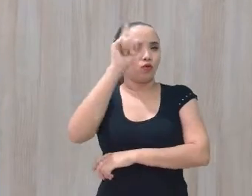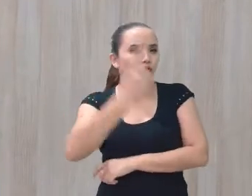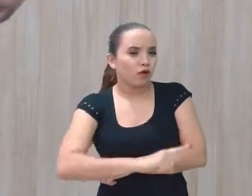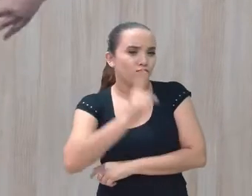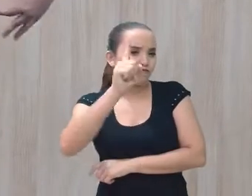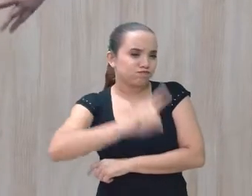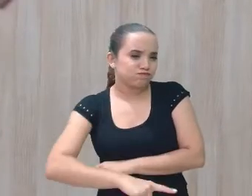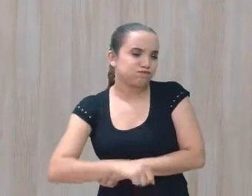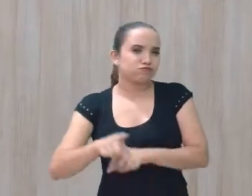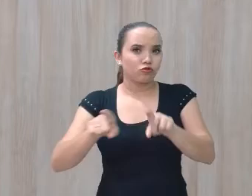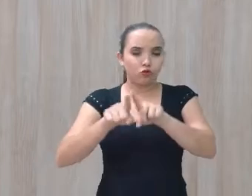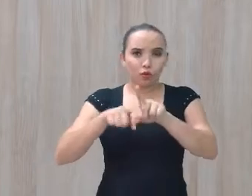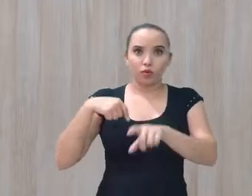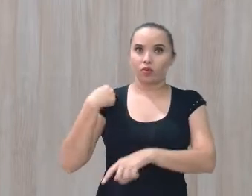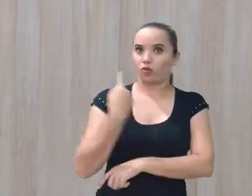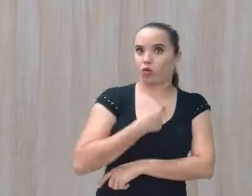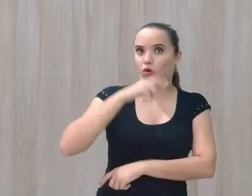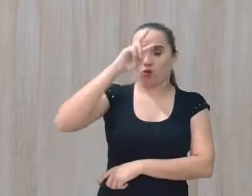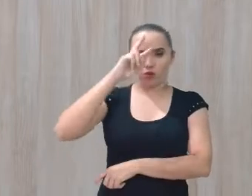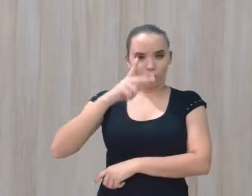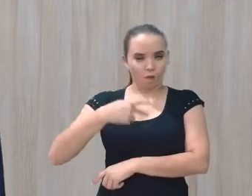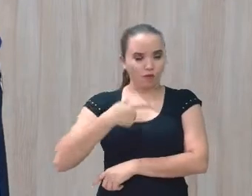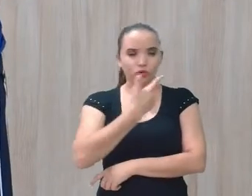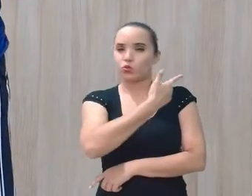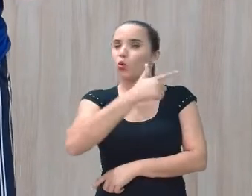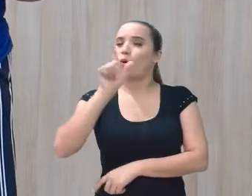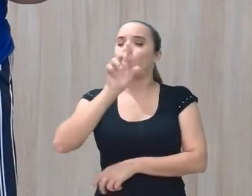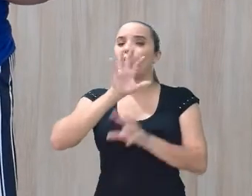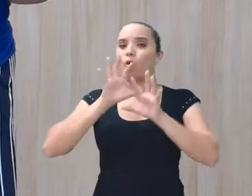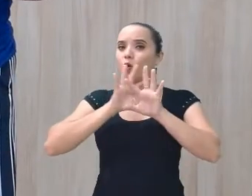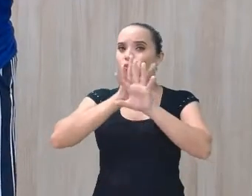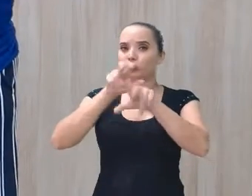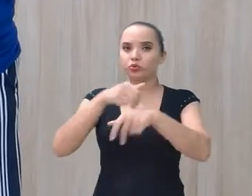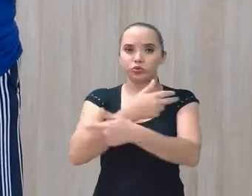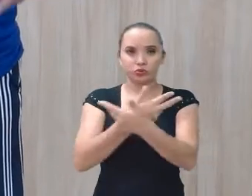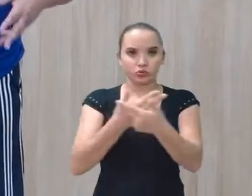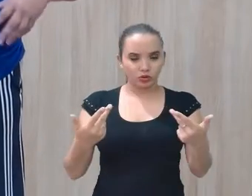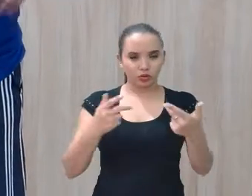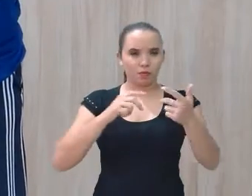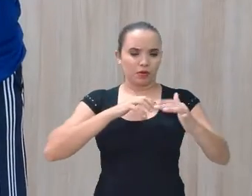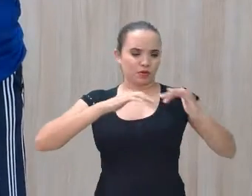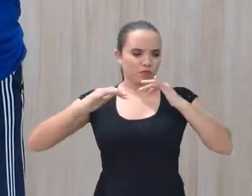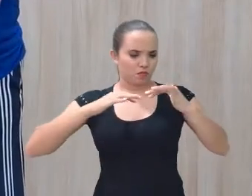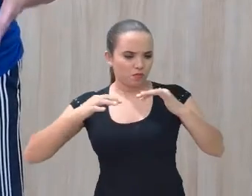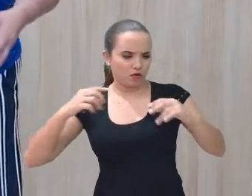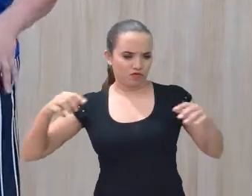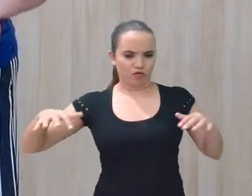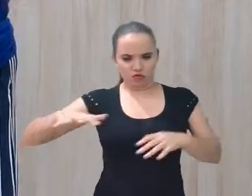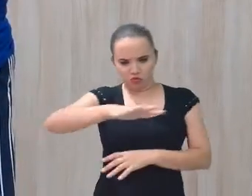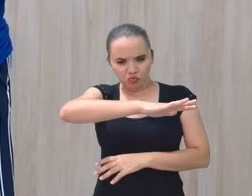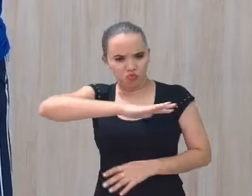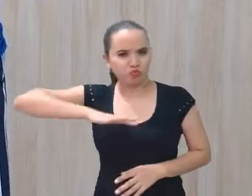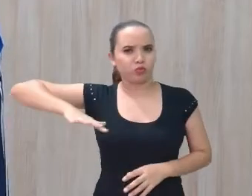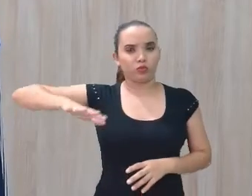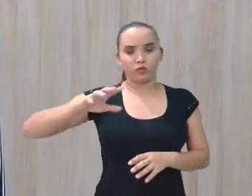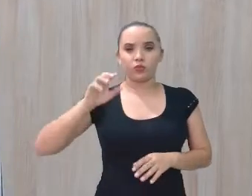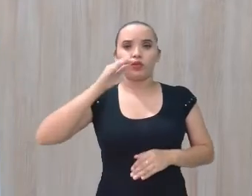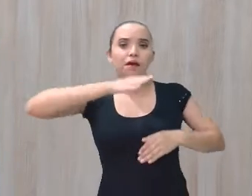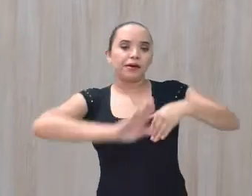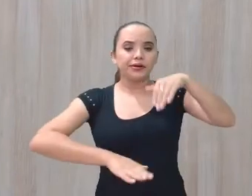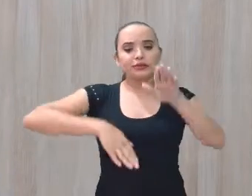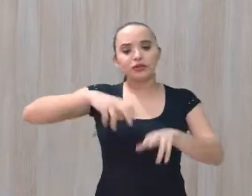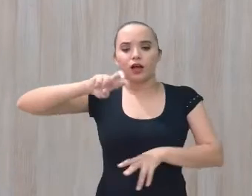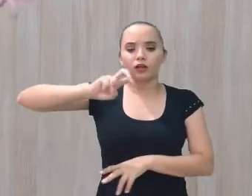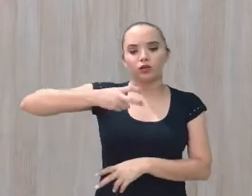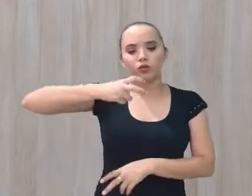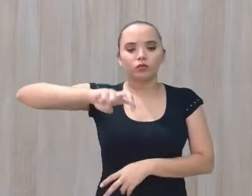né, nós, humanos e os outros animais se movendo no ambiente, no espaço, pisando em folhas